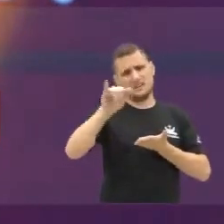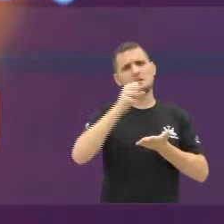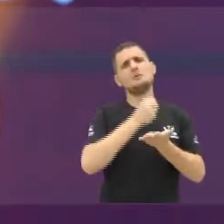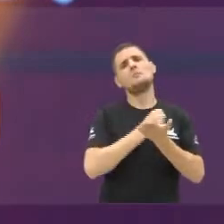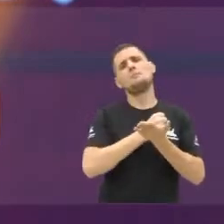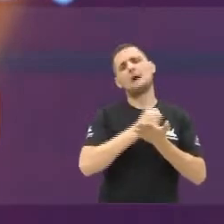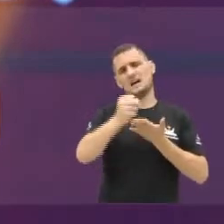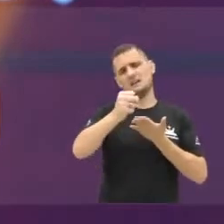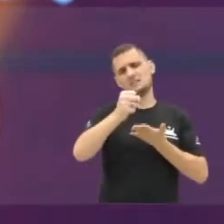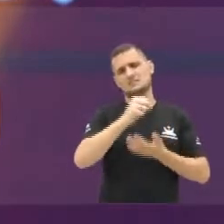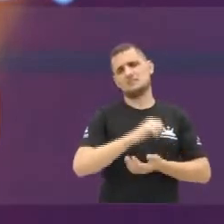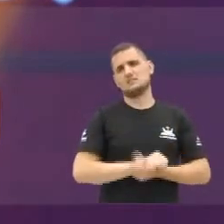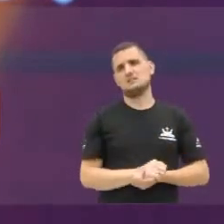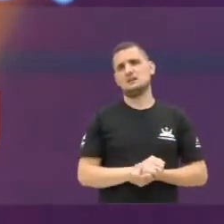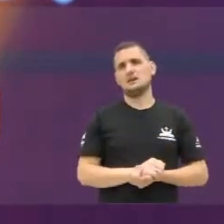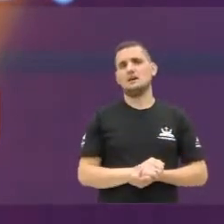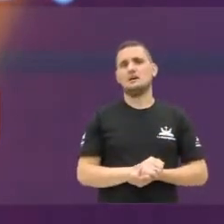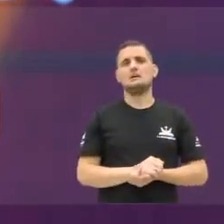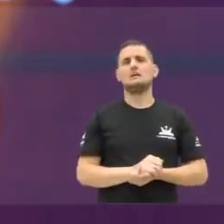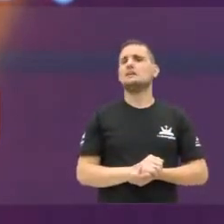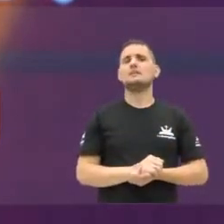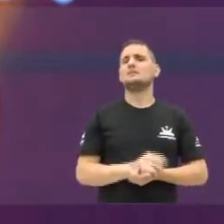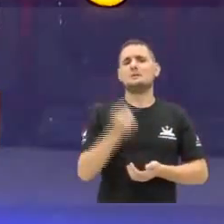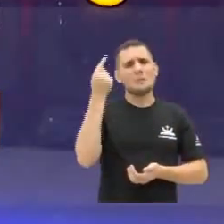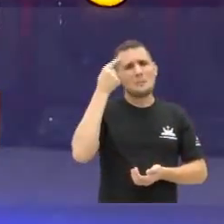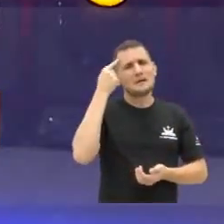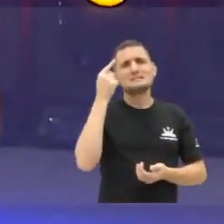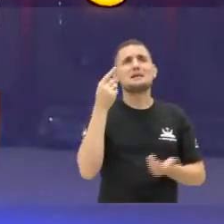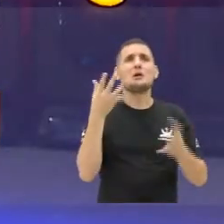Pare de pensar que o fim do mundo é imediato.